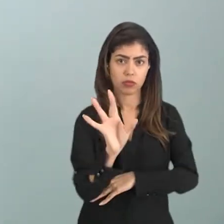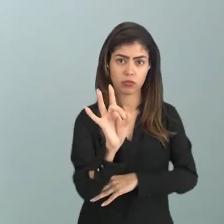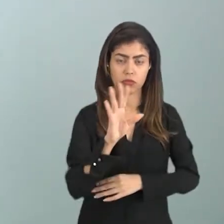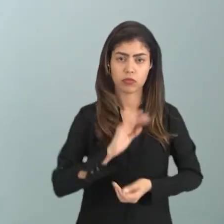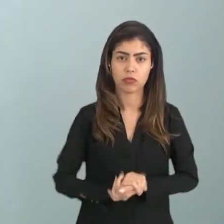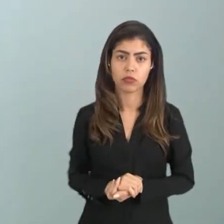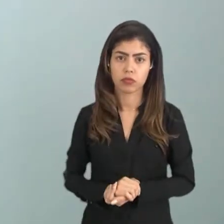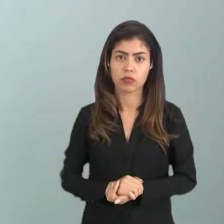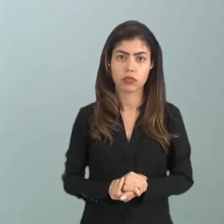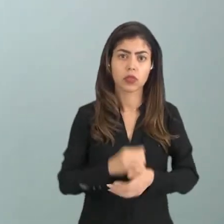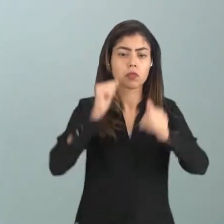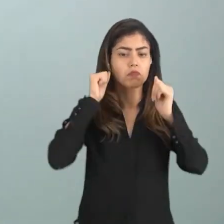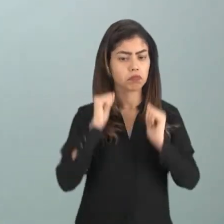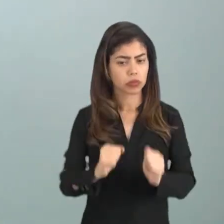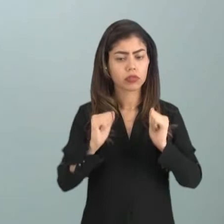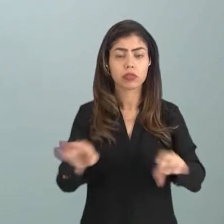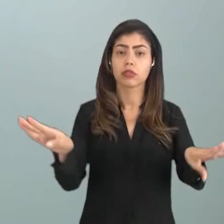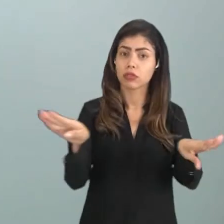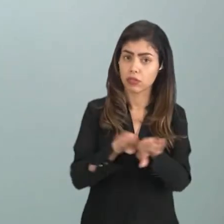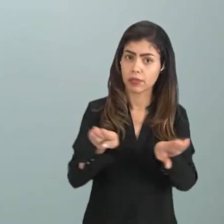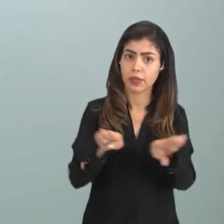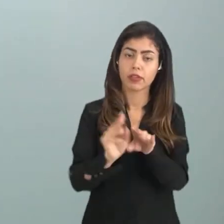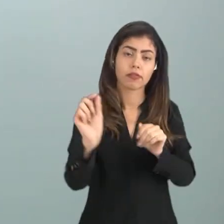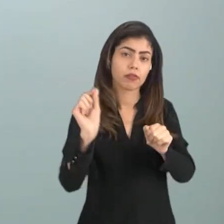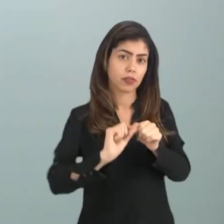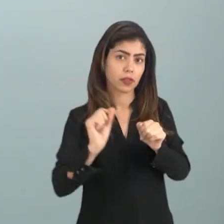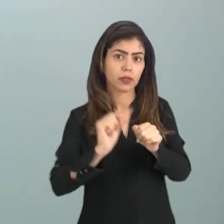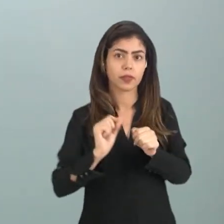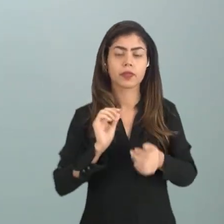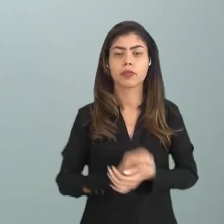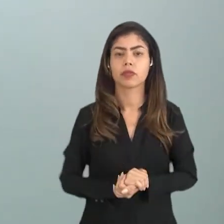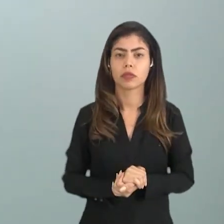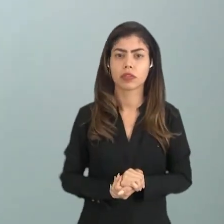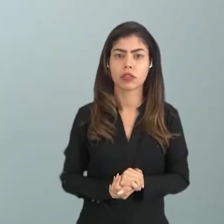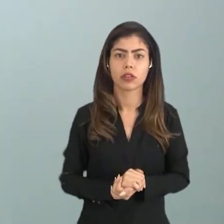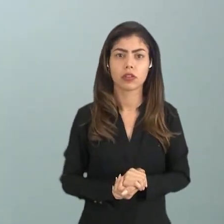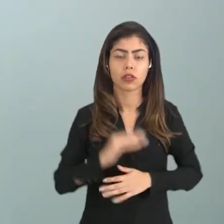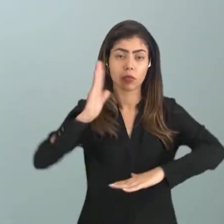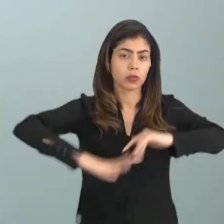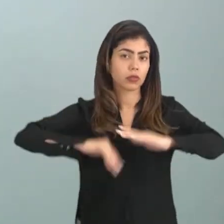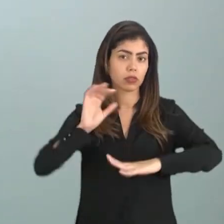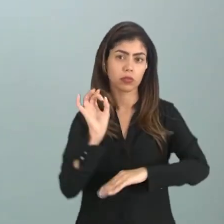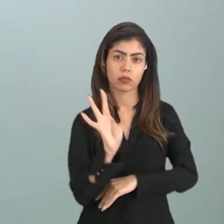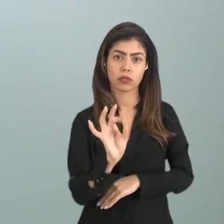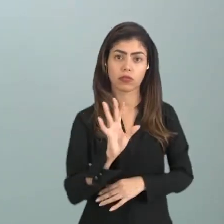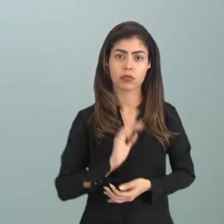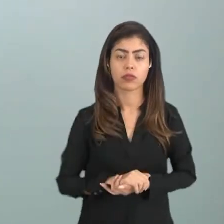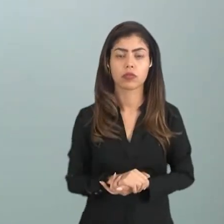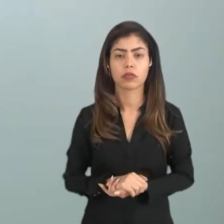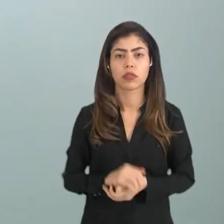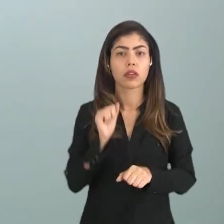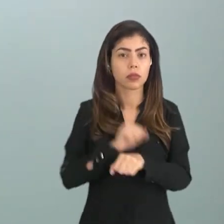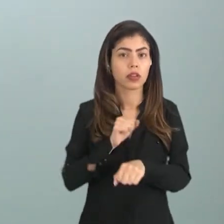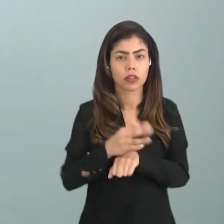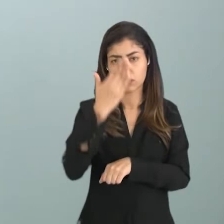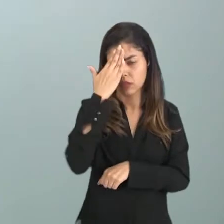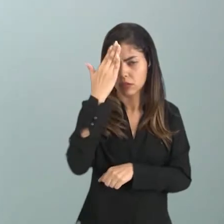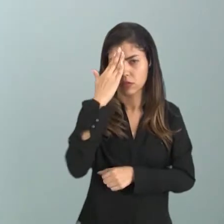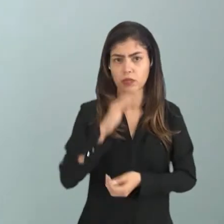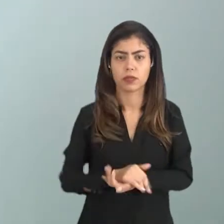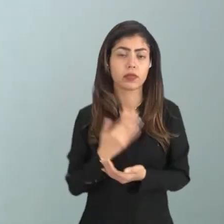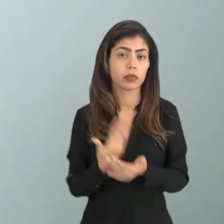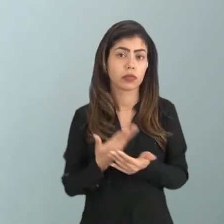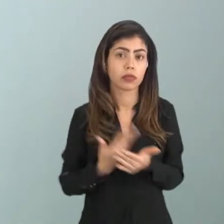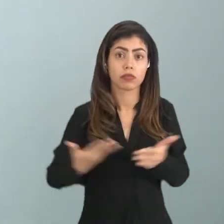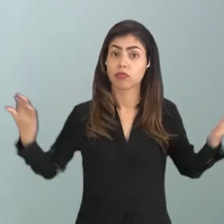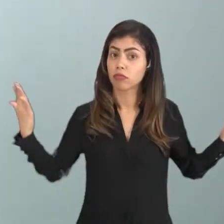tá? E só são permitidas também serem realizadas por profissionais. Eu espero que vocês tenham entendido nessa